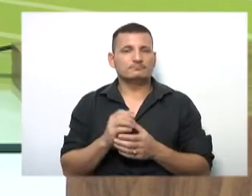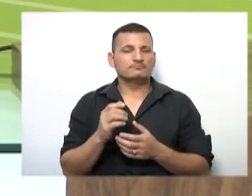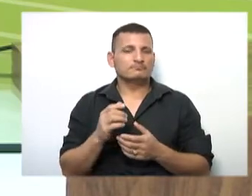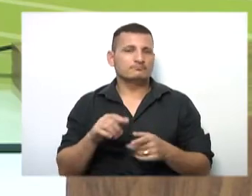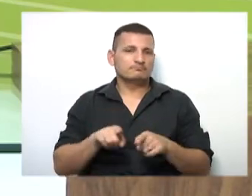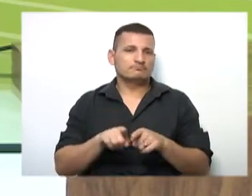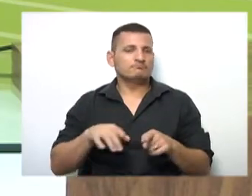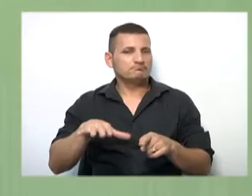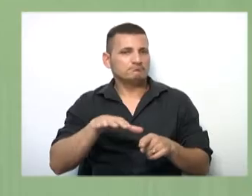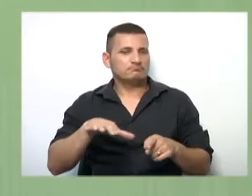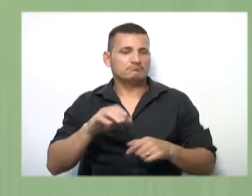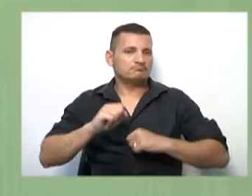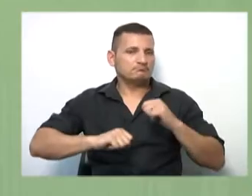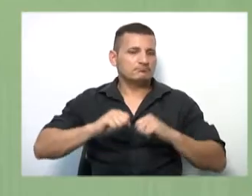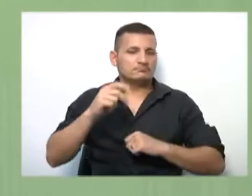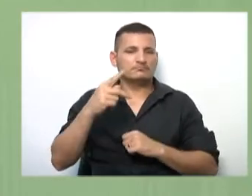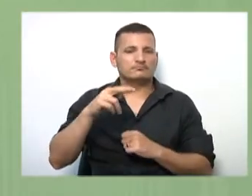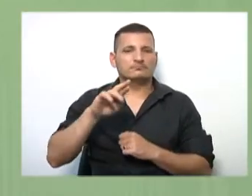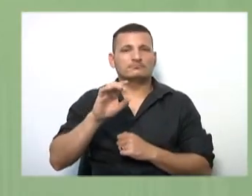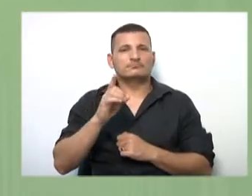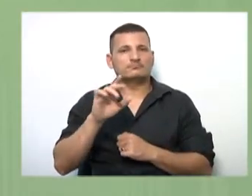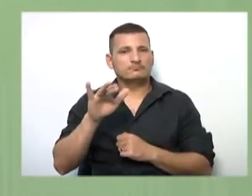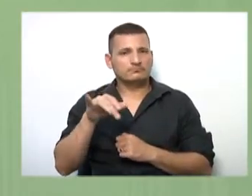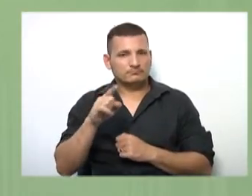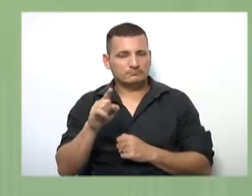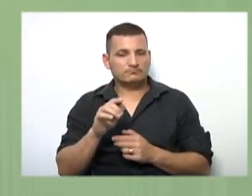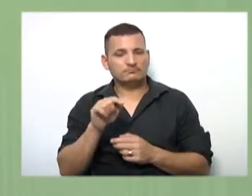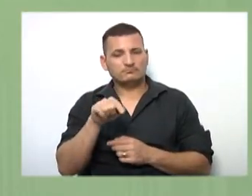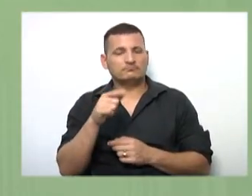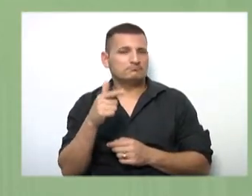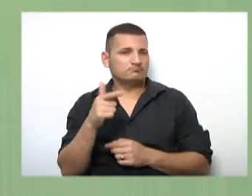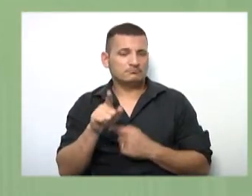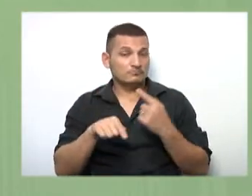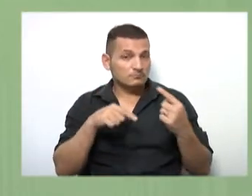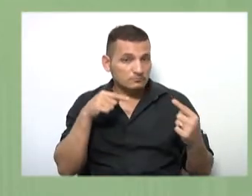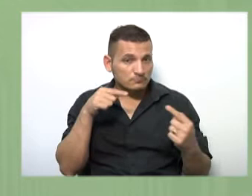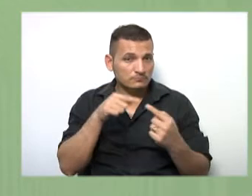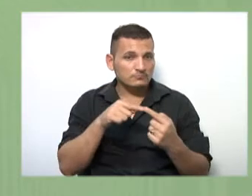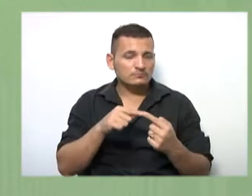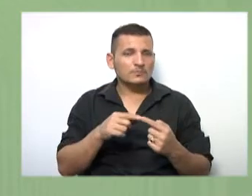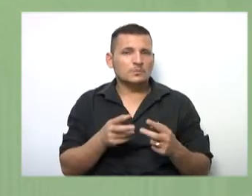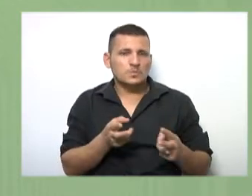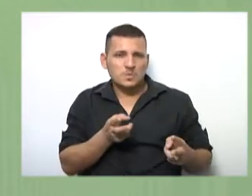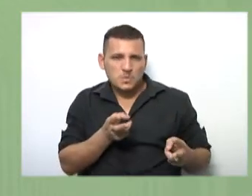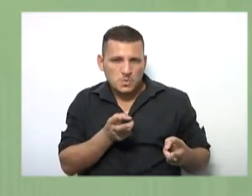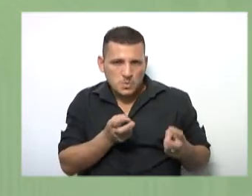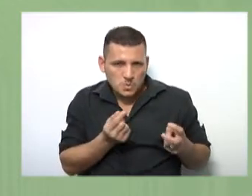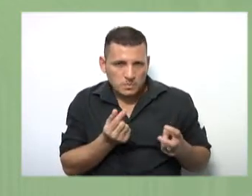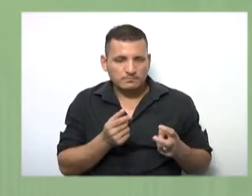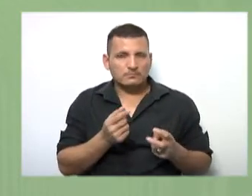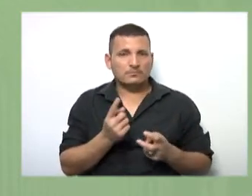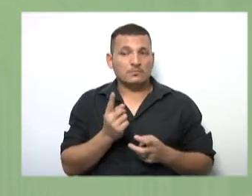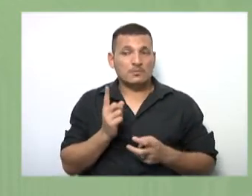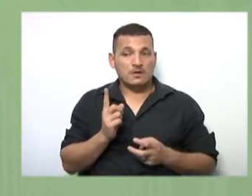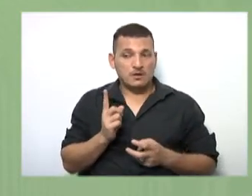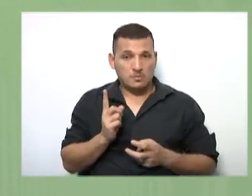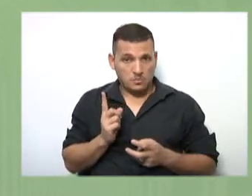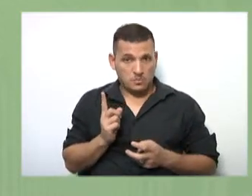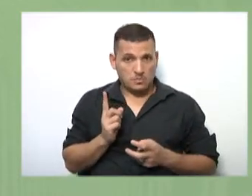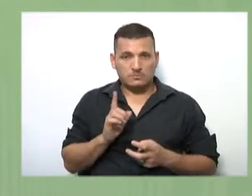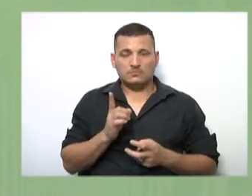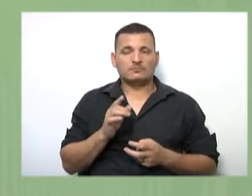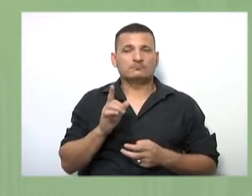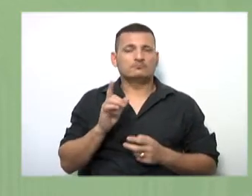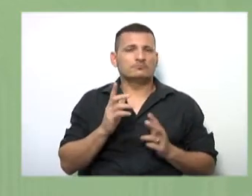no ramo da produção. A gente fala que no ramo da produção não existe finalidade de lucro individual. por ser uma cooperativa. Todos os ganhos e